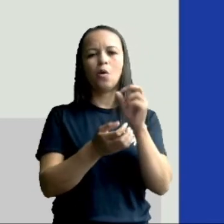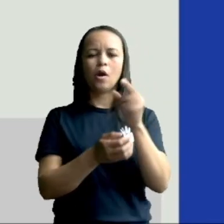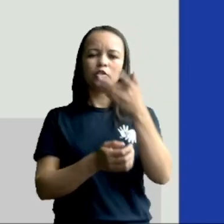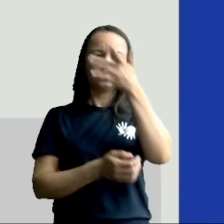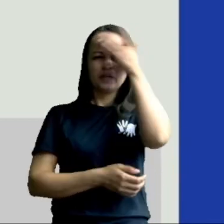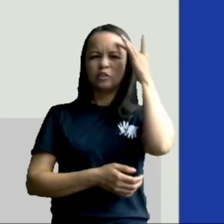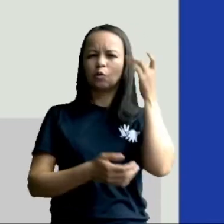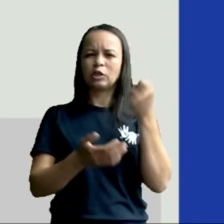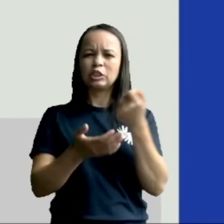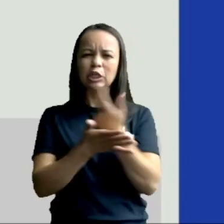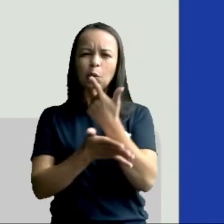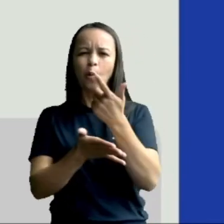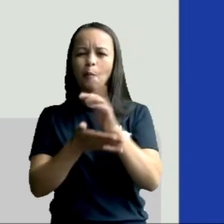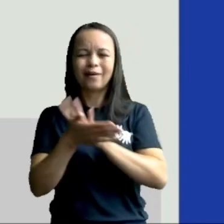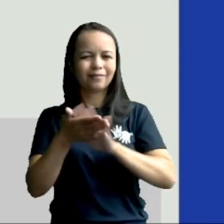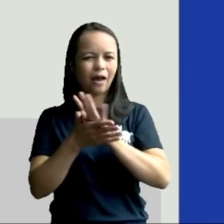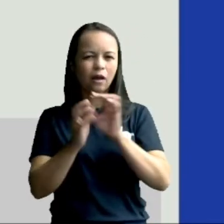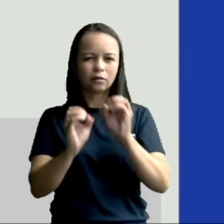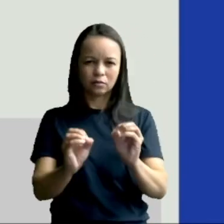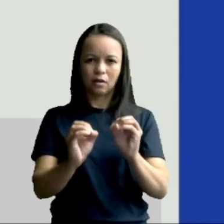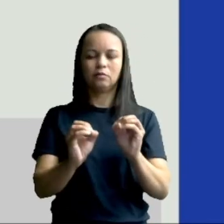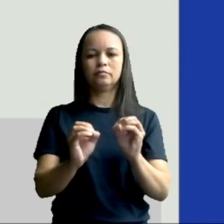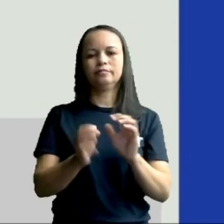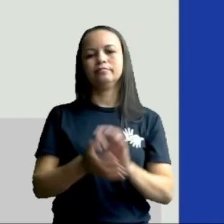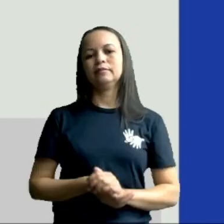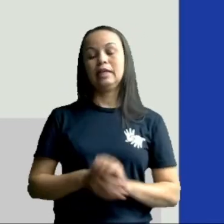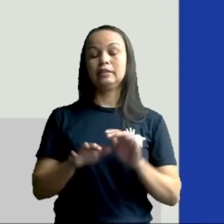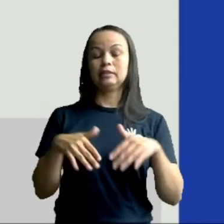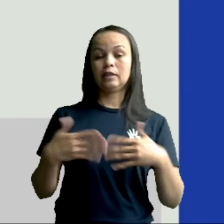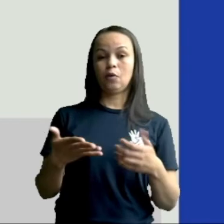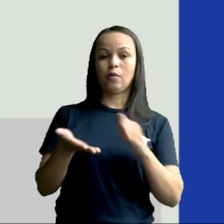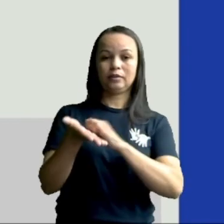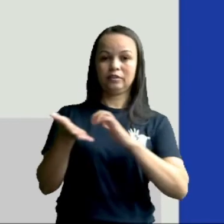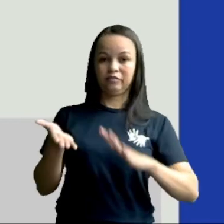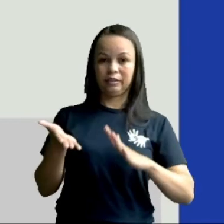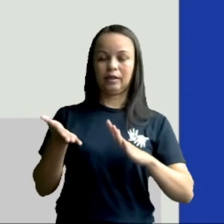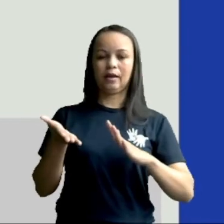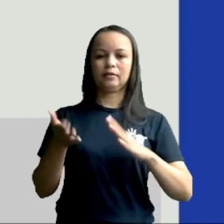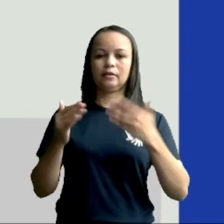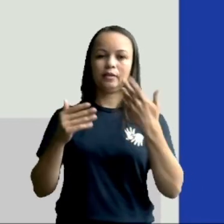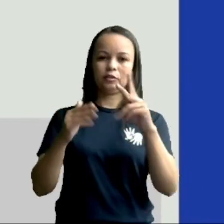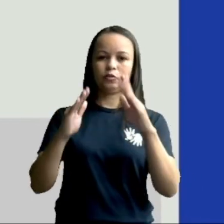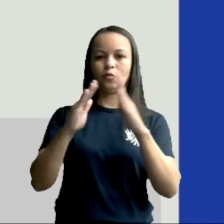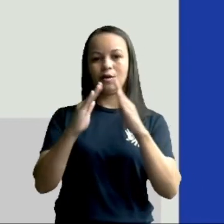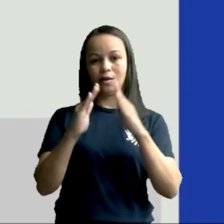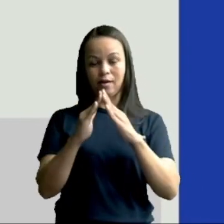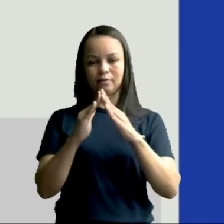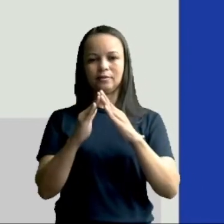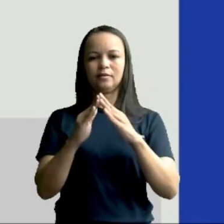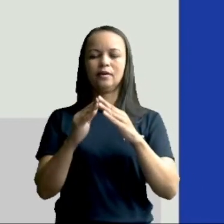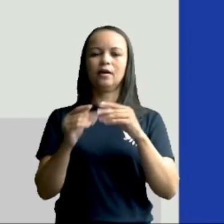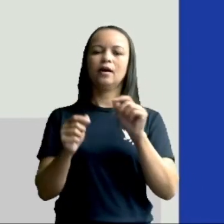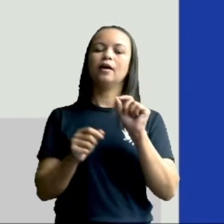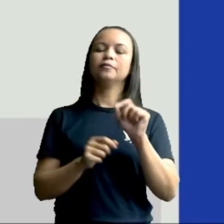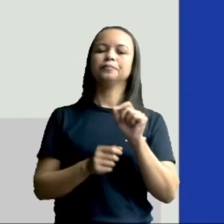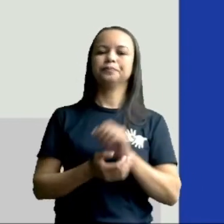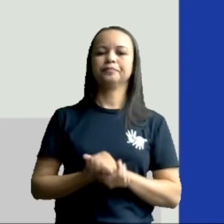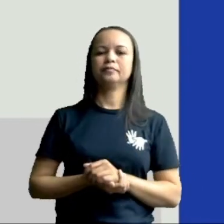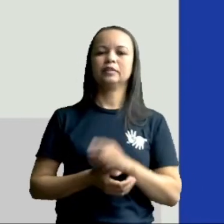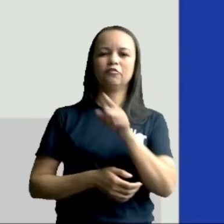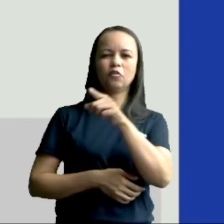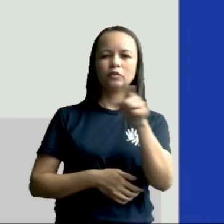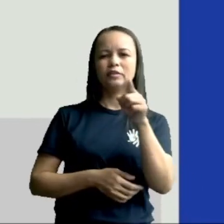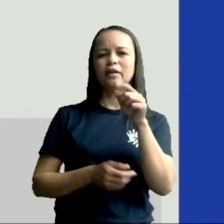consumir? Então, a atividade de hoje, a tarefa de casinha para você fazer aí na sua casa é a seguinte: você